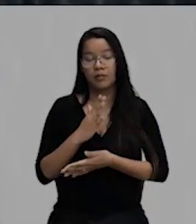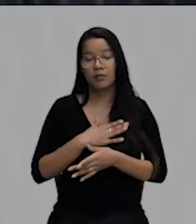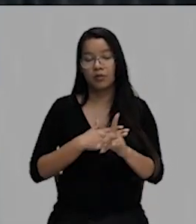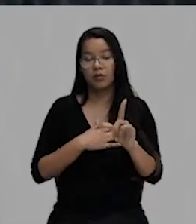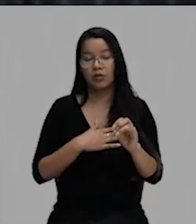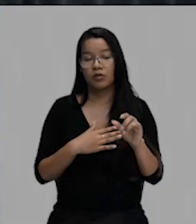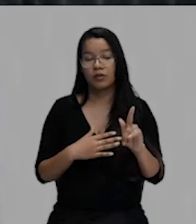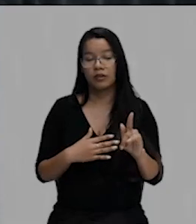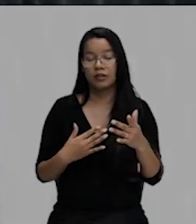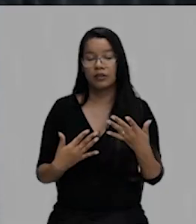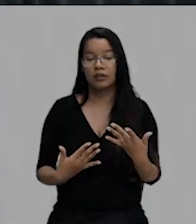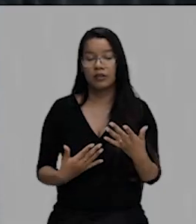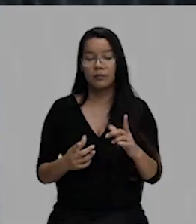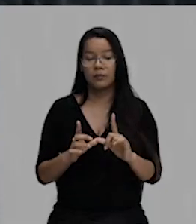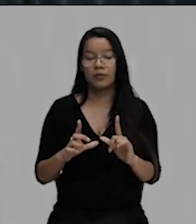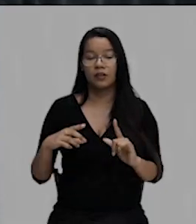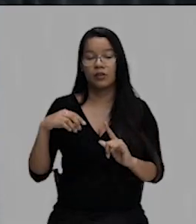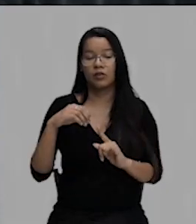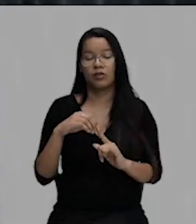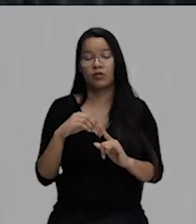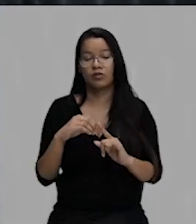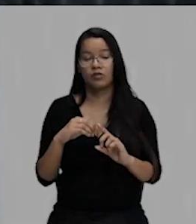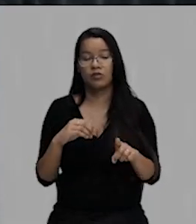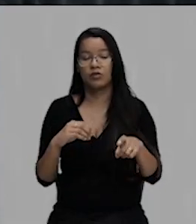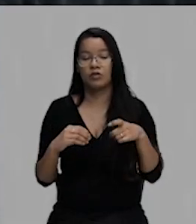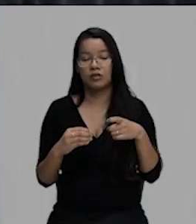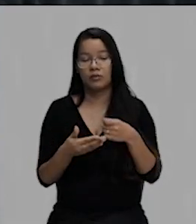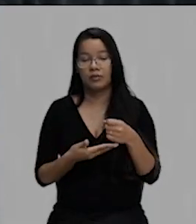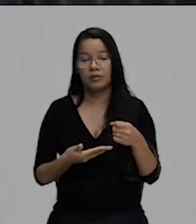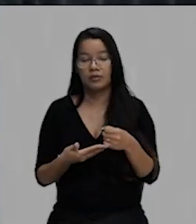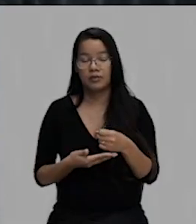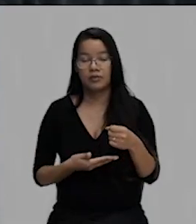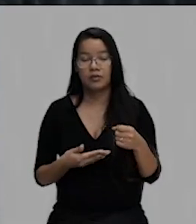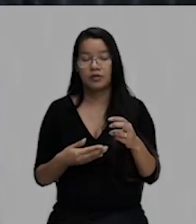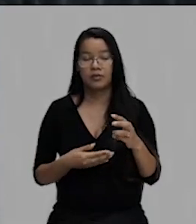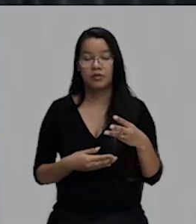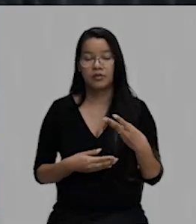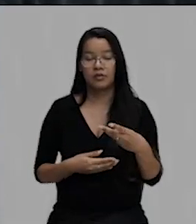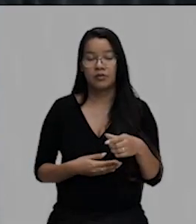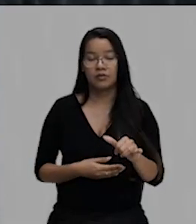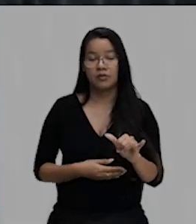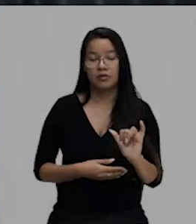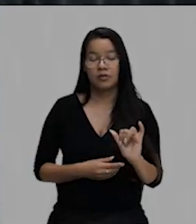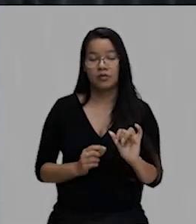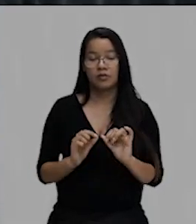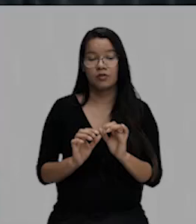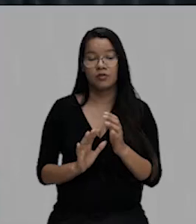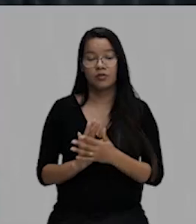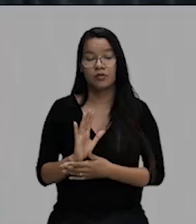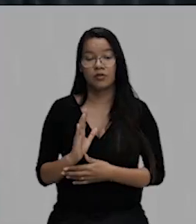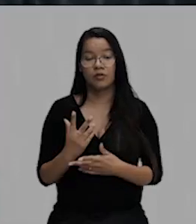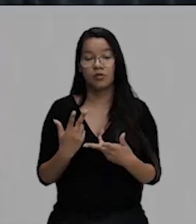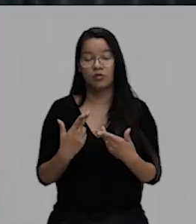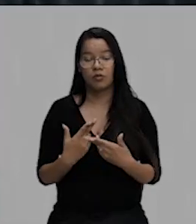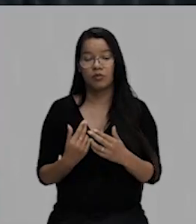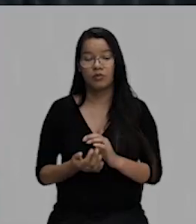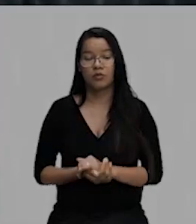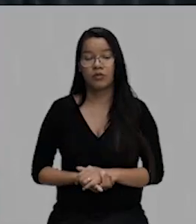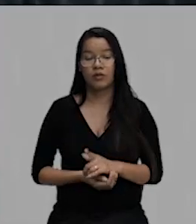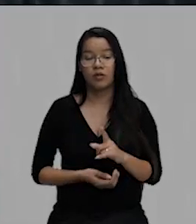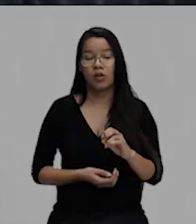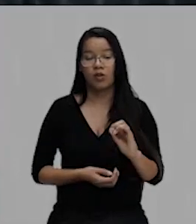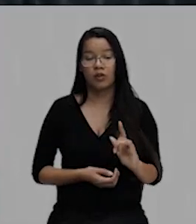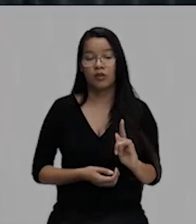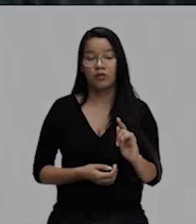estou chamando aqui log de x na base 3 de y, tá? E estou montando de acordo com o que foi dito no enunciado. Log de x